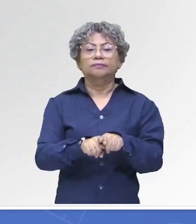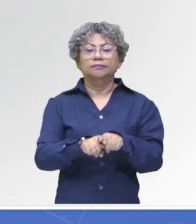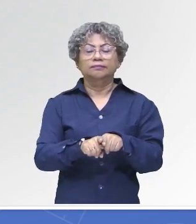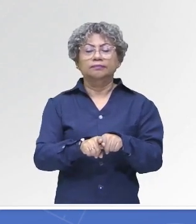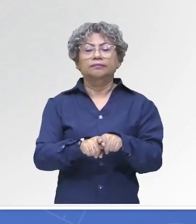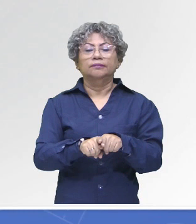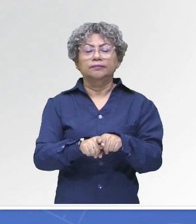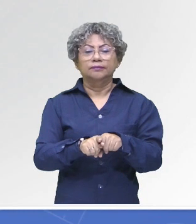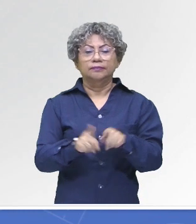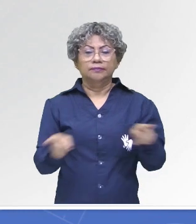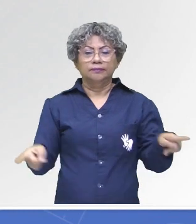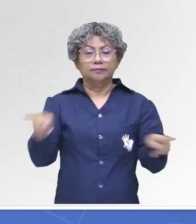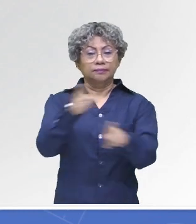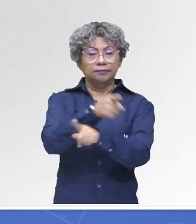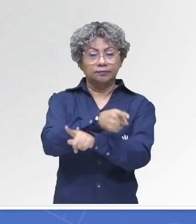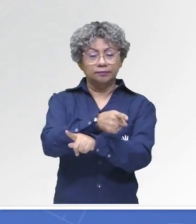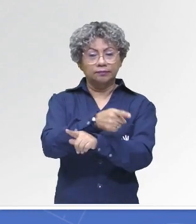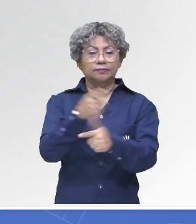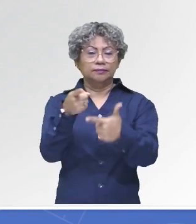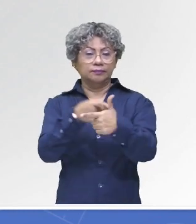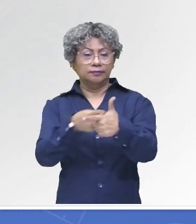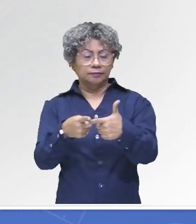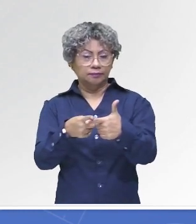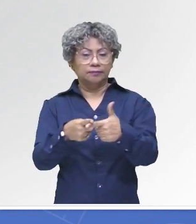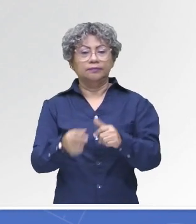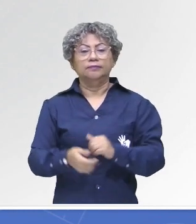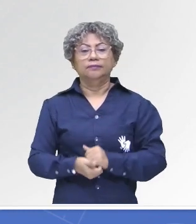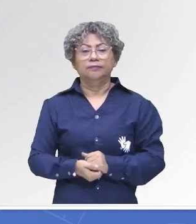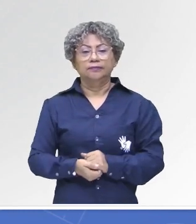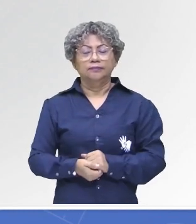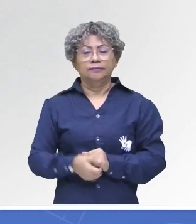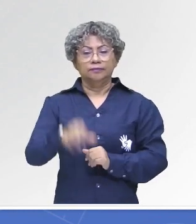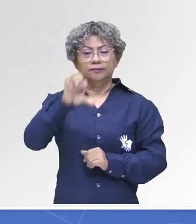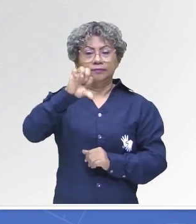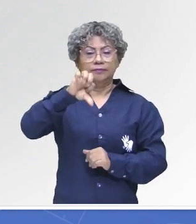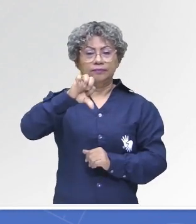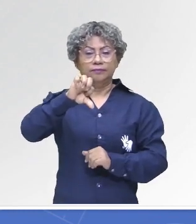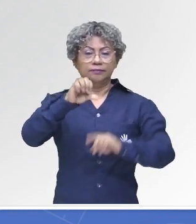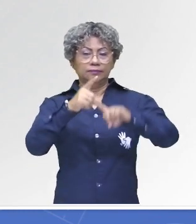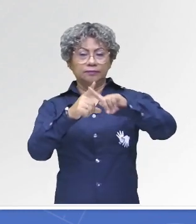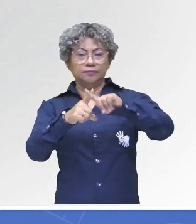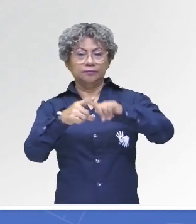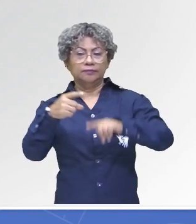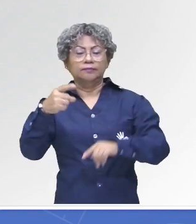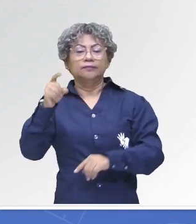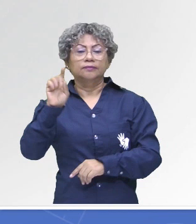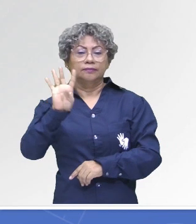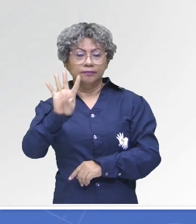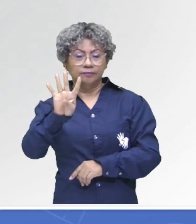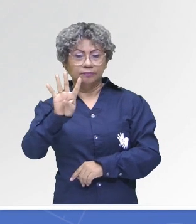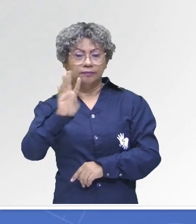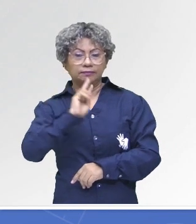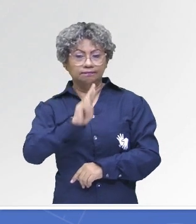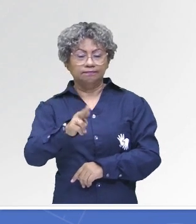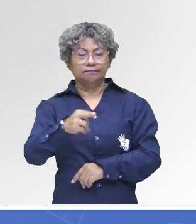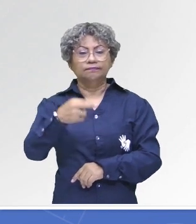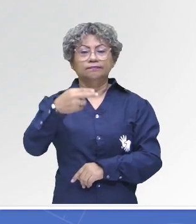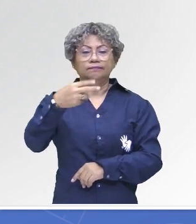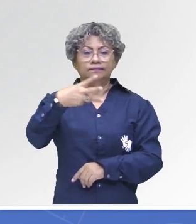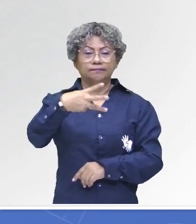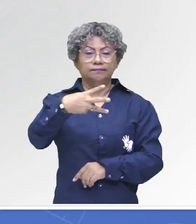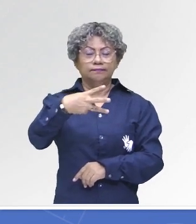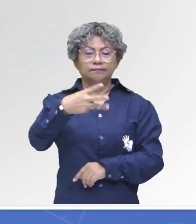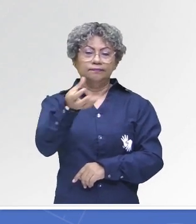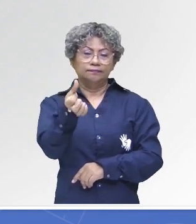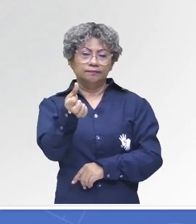lado multiplicando. 9 vezes 4, você já sabe que vai dar 36, não é? 36